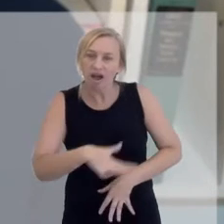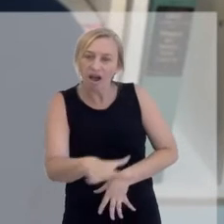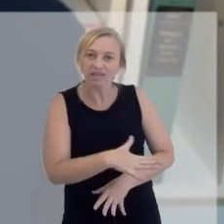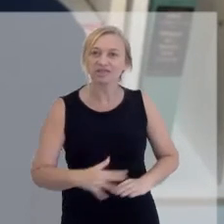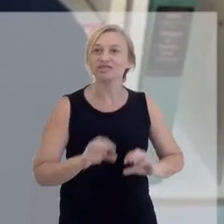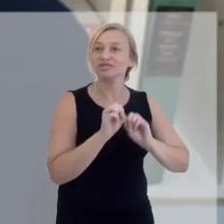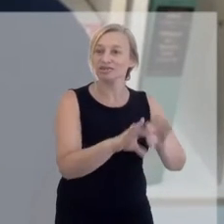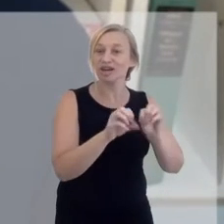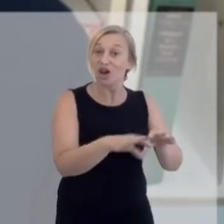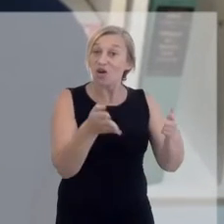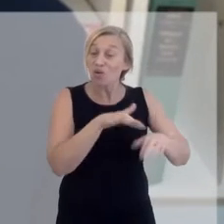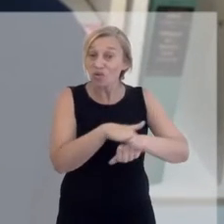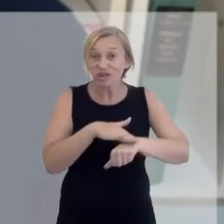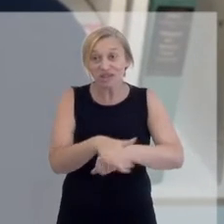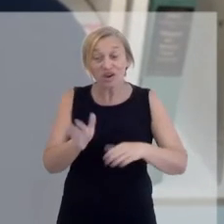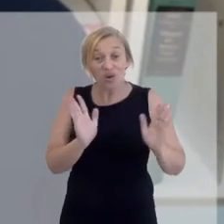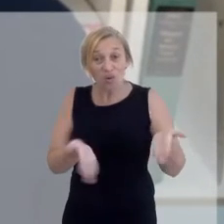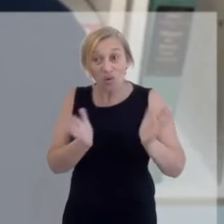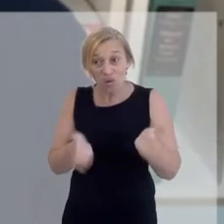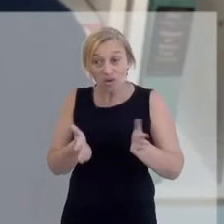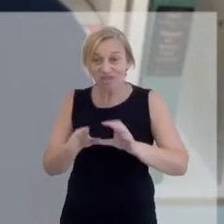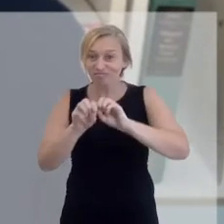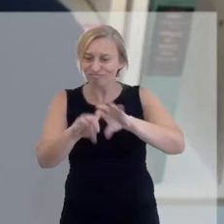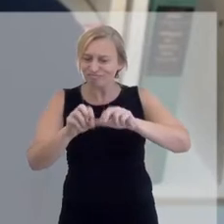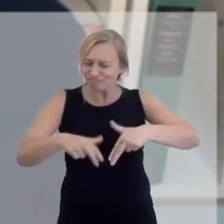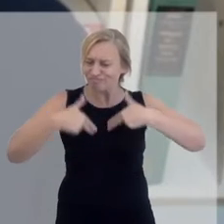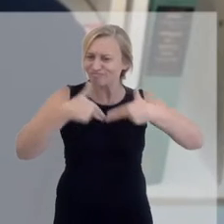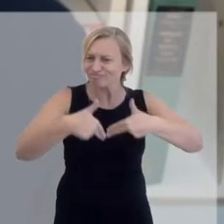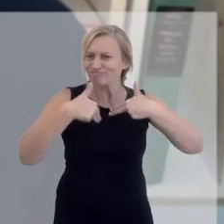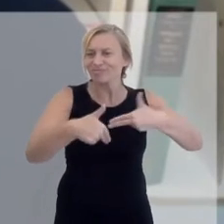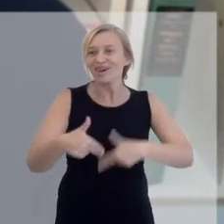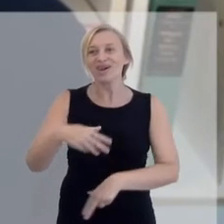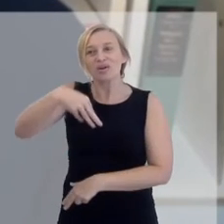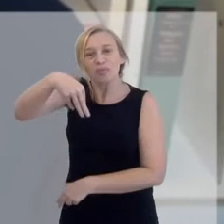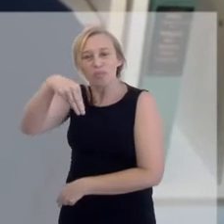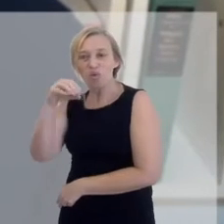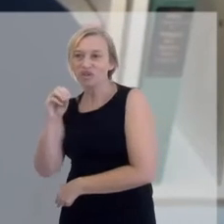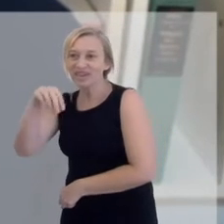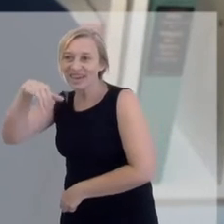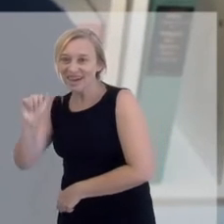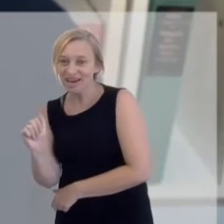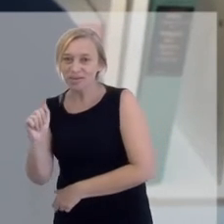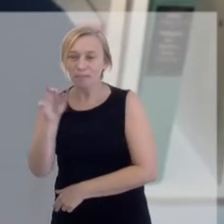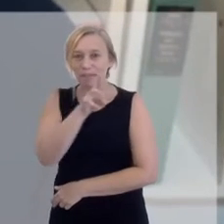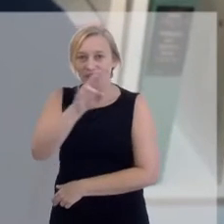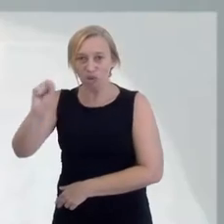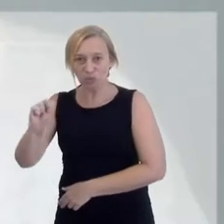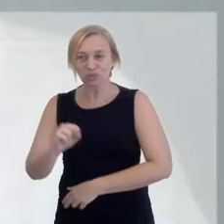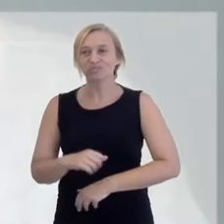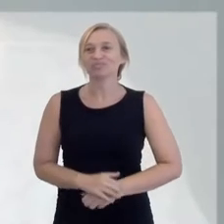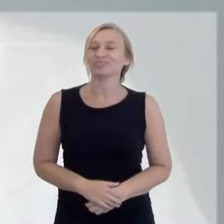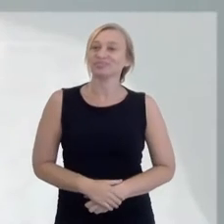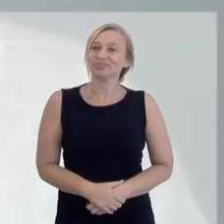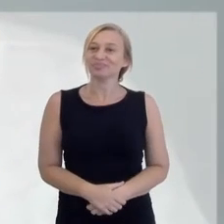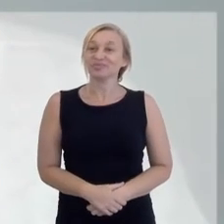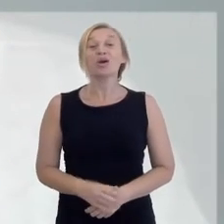na área da educação. Vamos conversar com a educadora e militante Mônica Aniceto Barros.